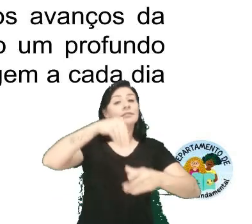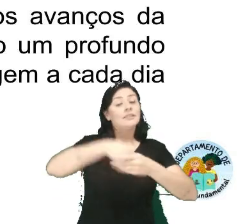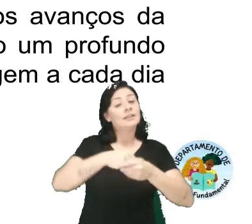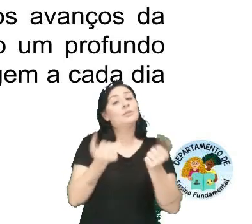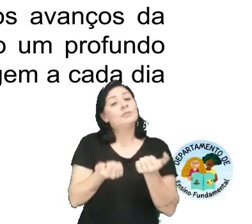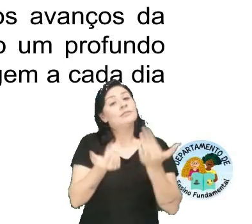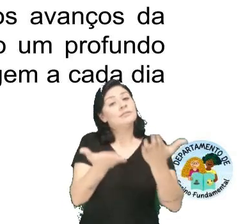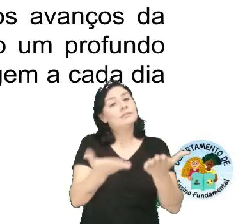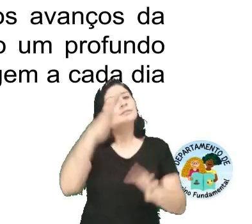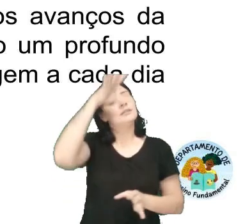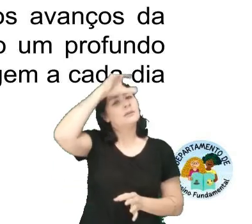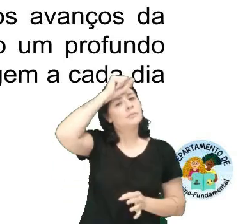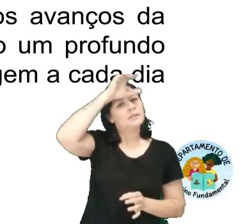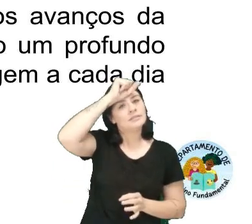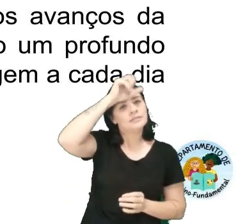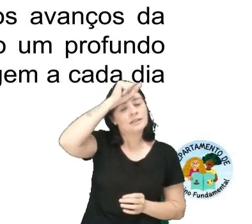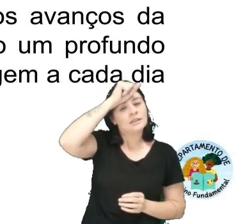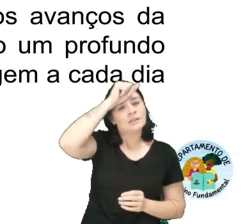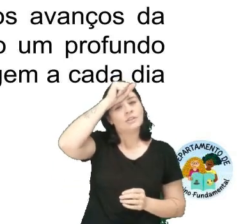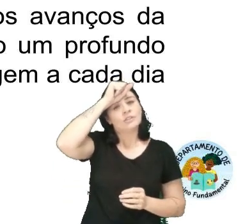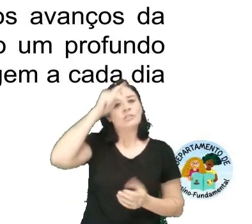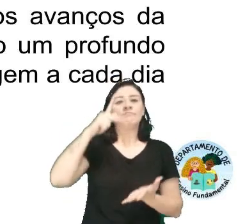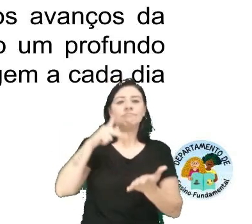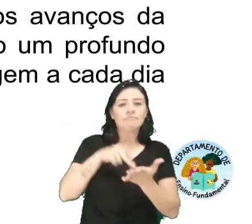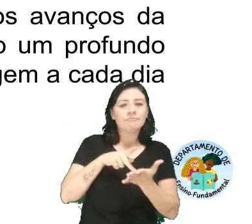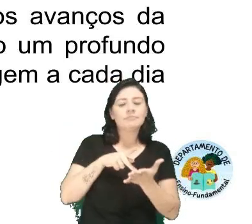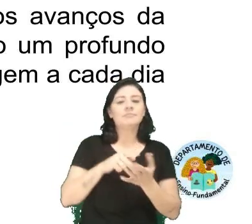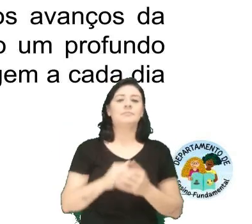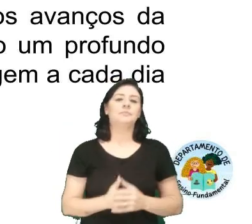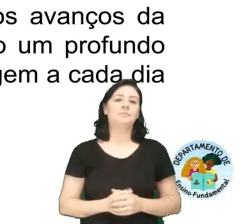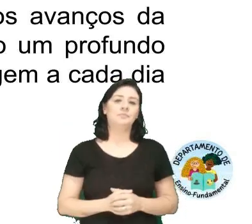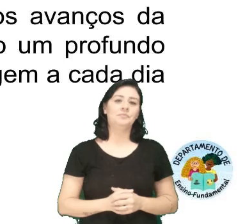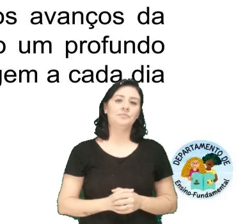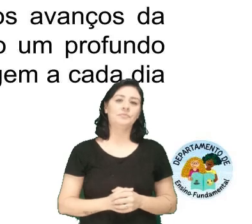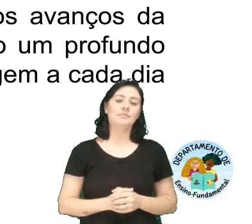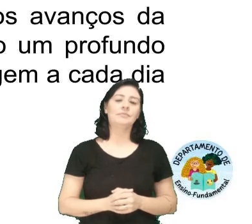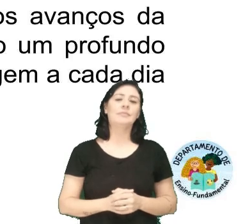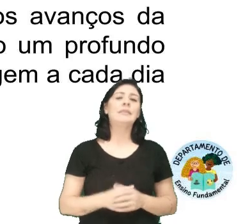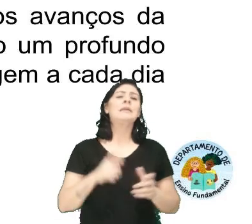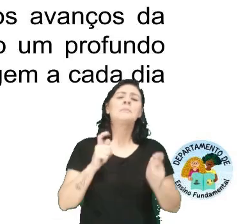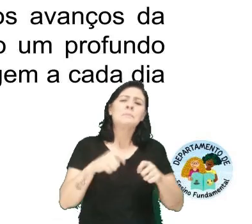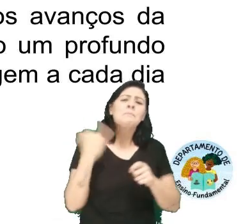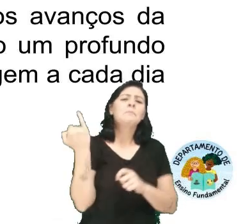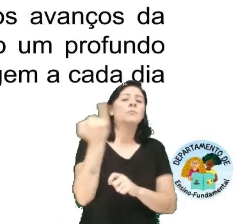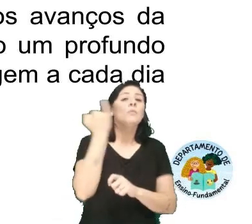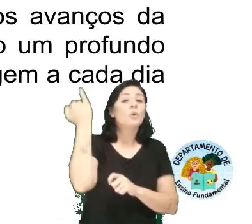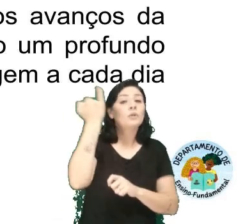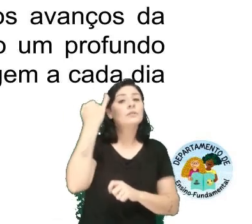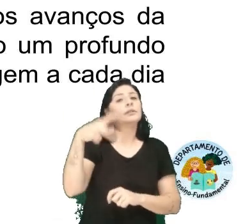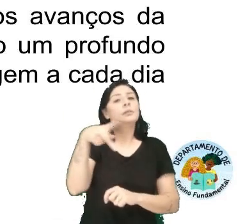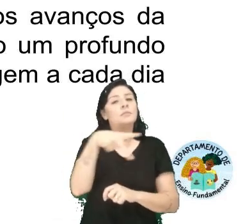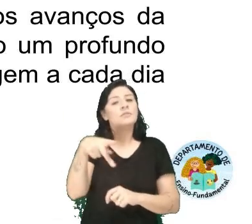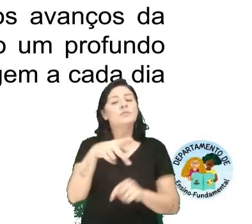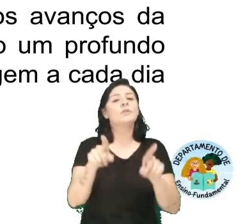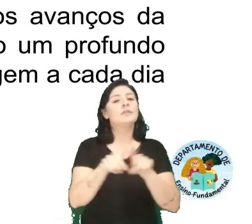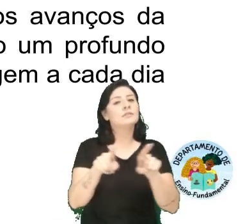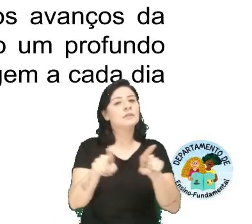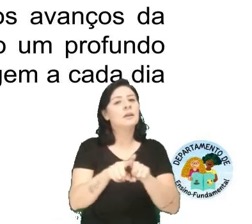aprendizagem e de forma significativa. É fundamental que os professores se